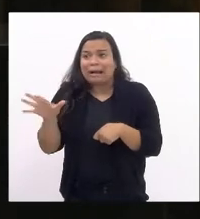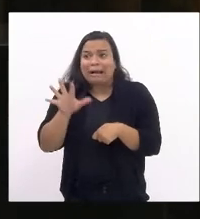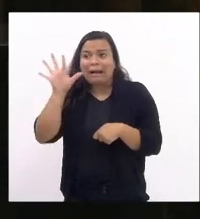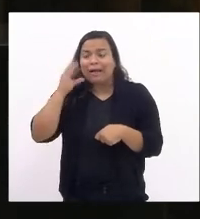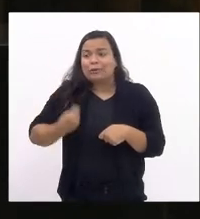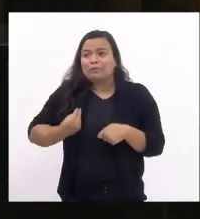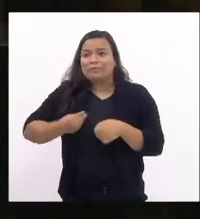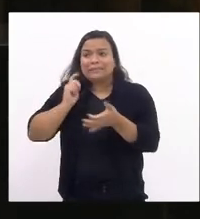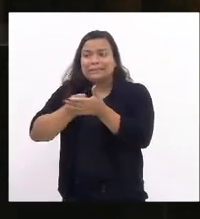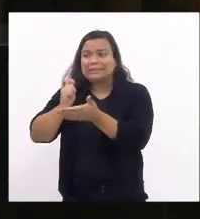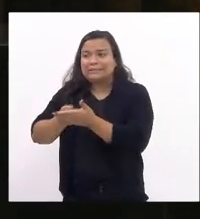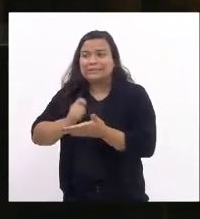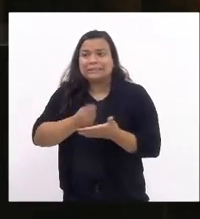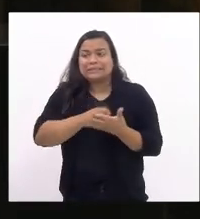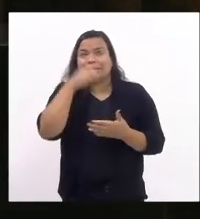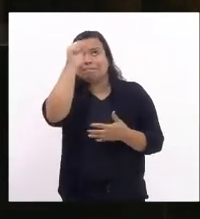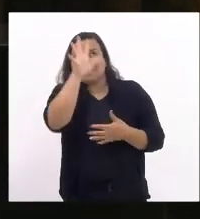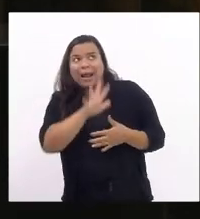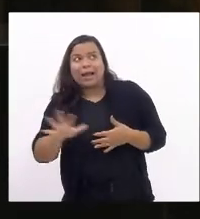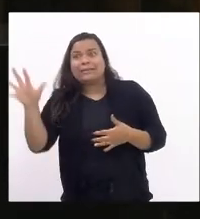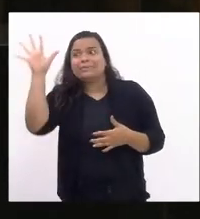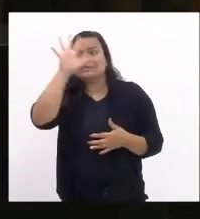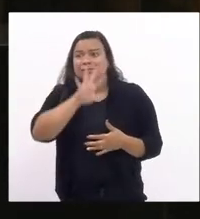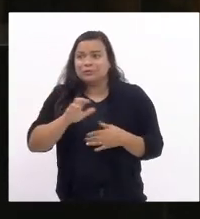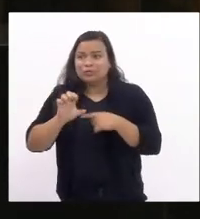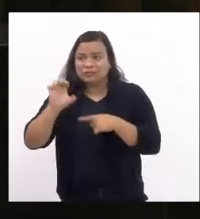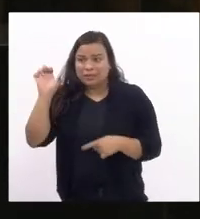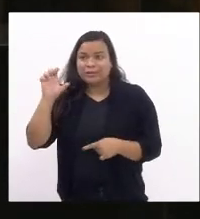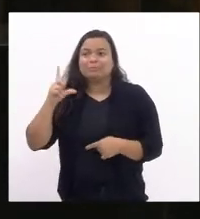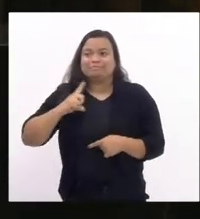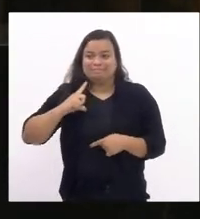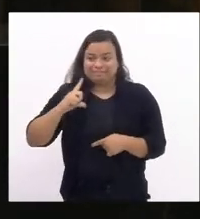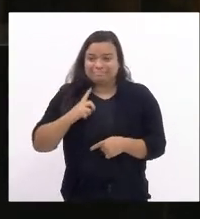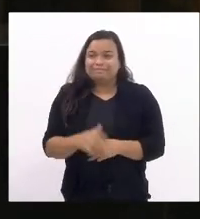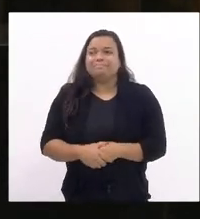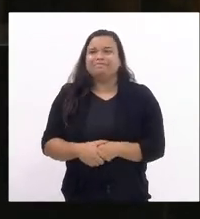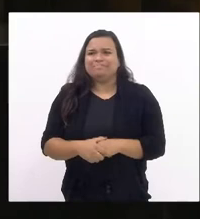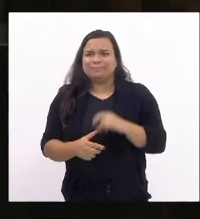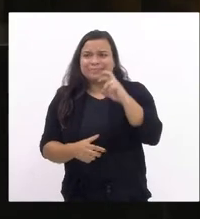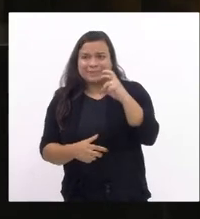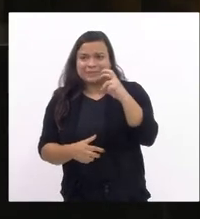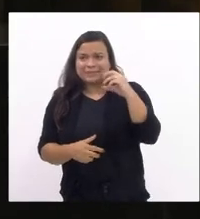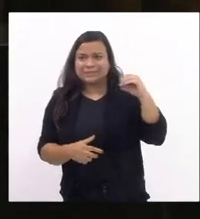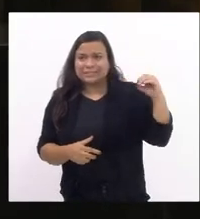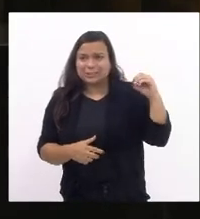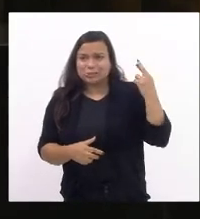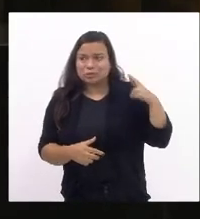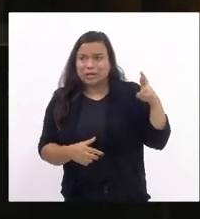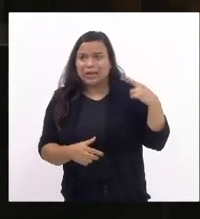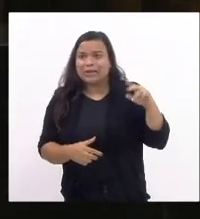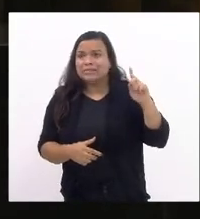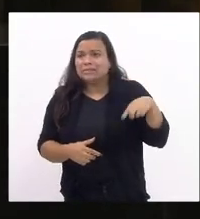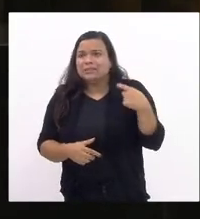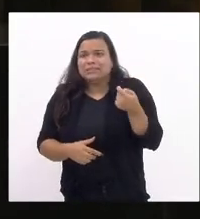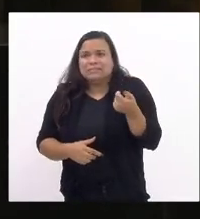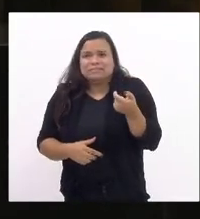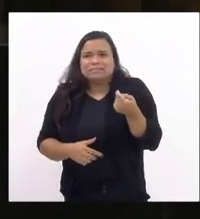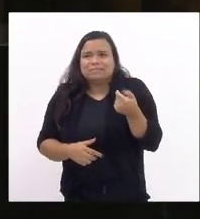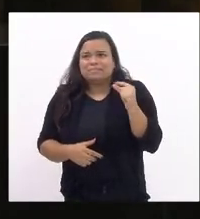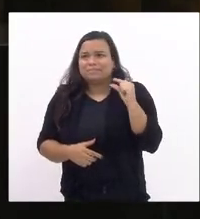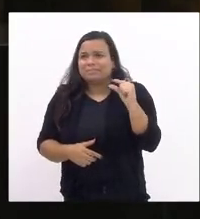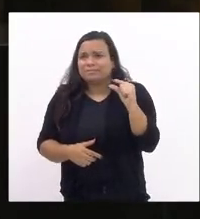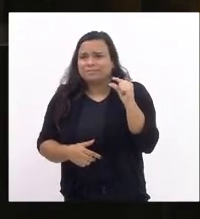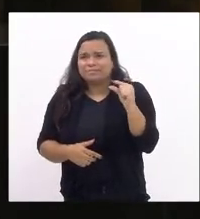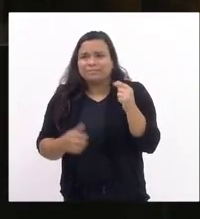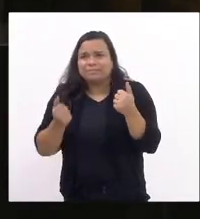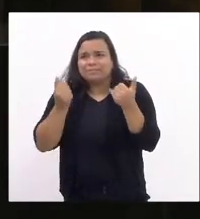do Estado, do Brasil até, e que, no entanto, R$ 500 ainda é muito pouco para